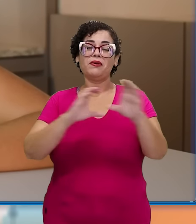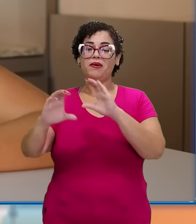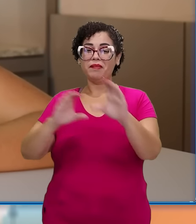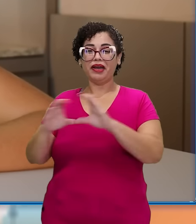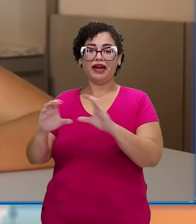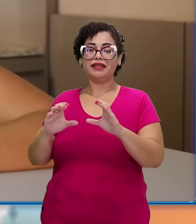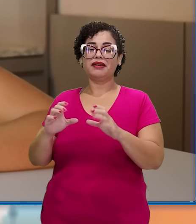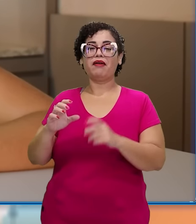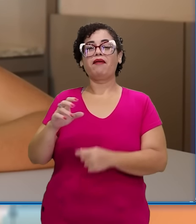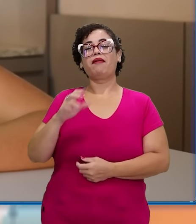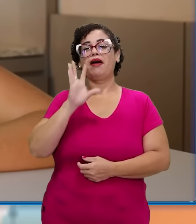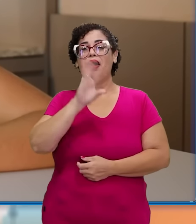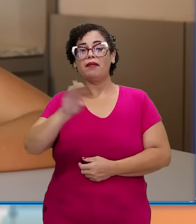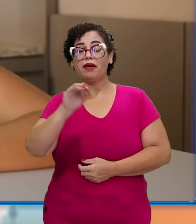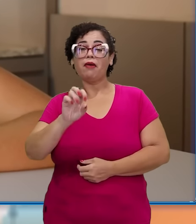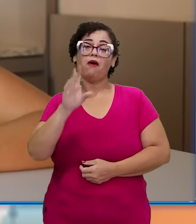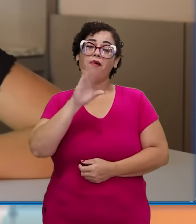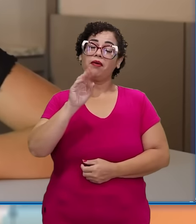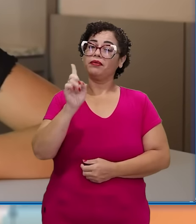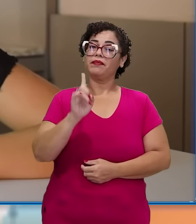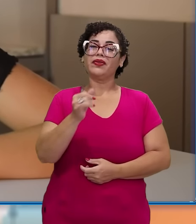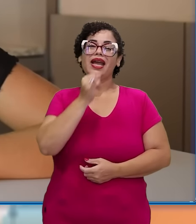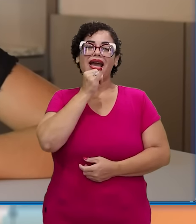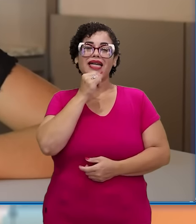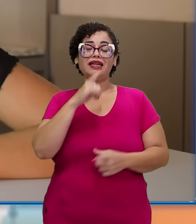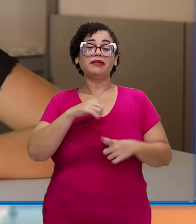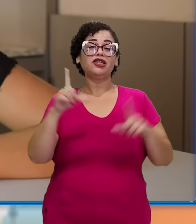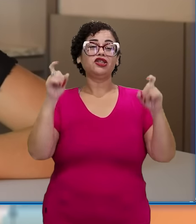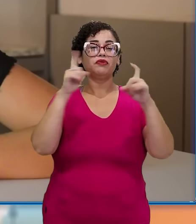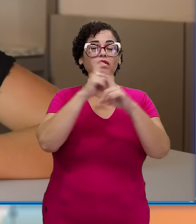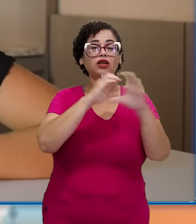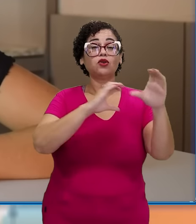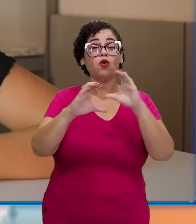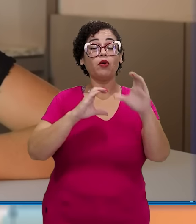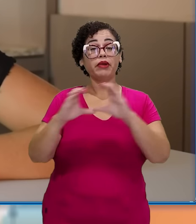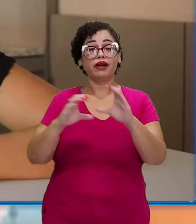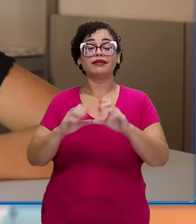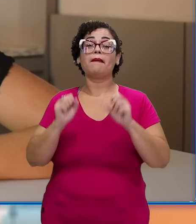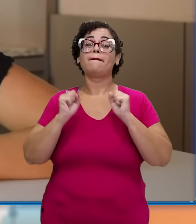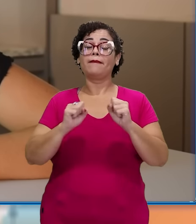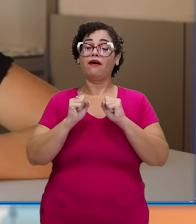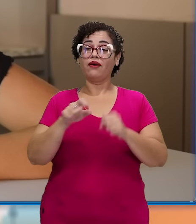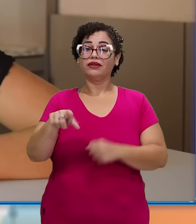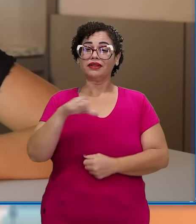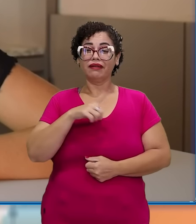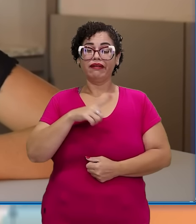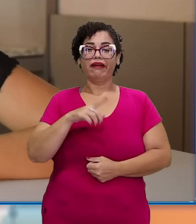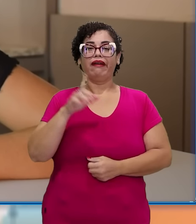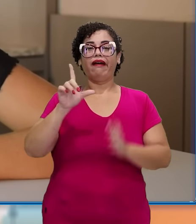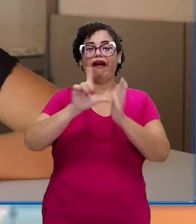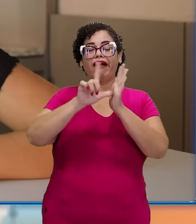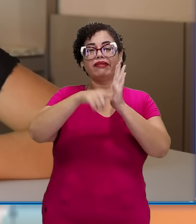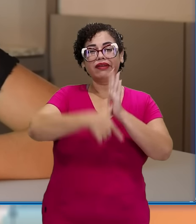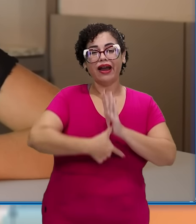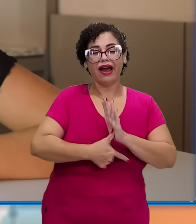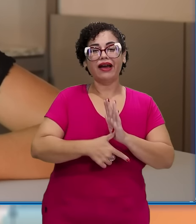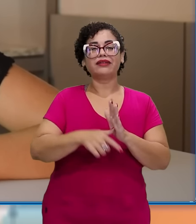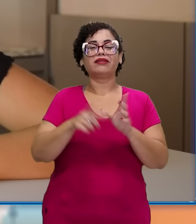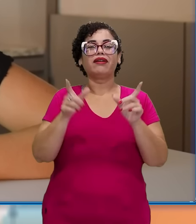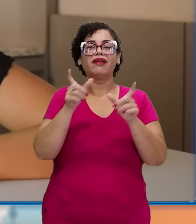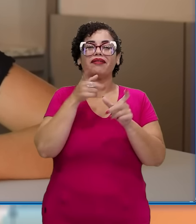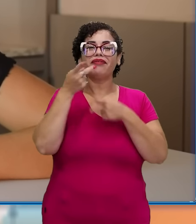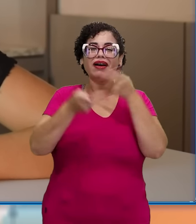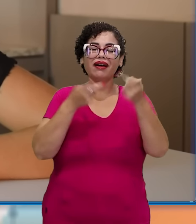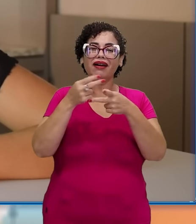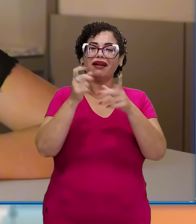comunicação seja ela verbal ou não verbal por exemplo dificuldades na comunicação podem incluir atrasos e um repertório